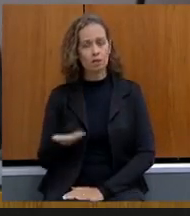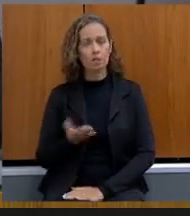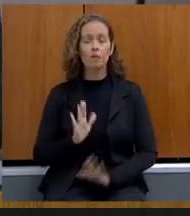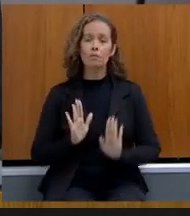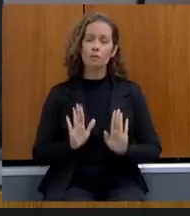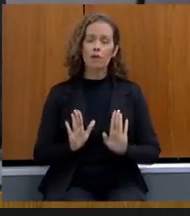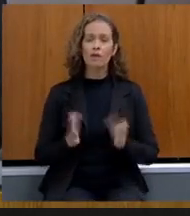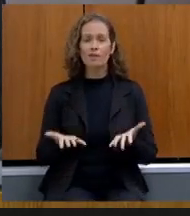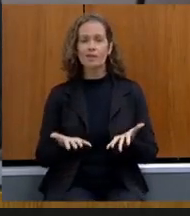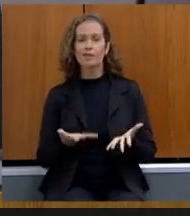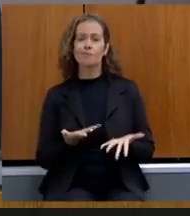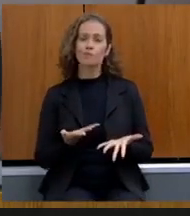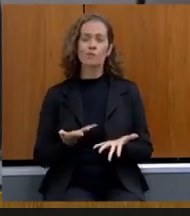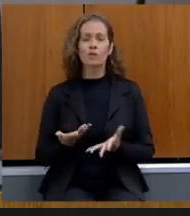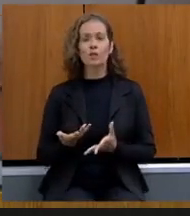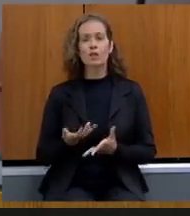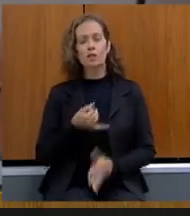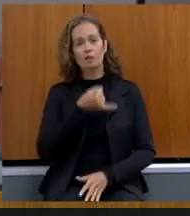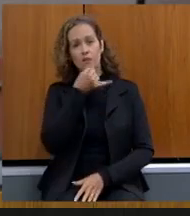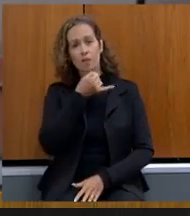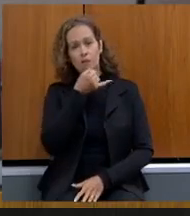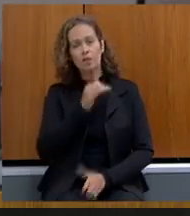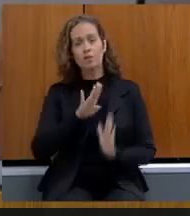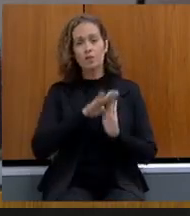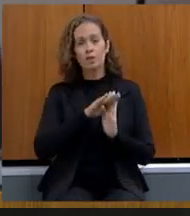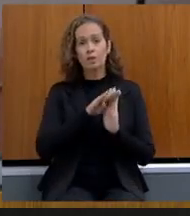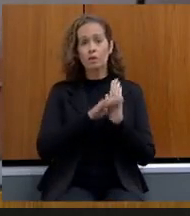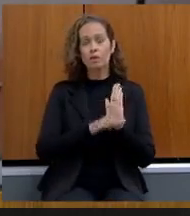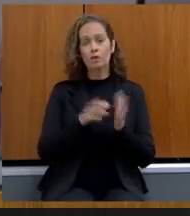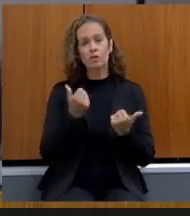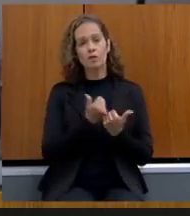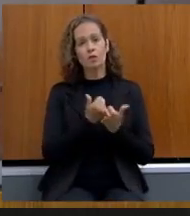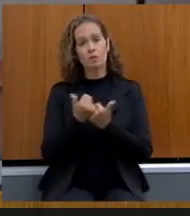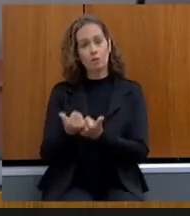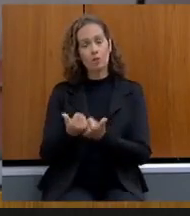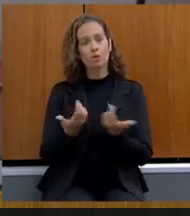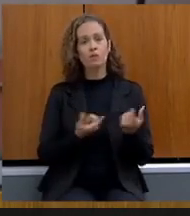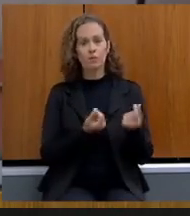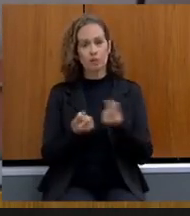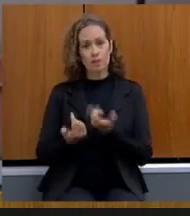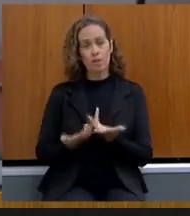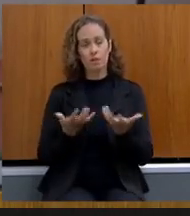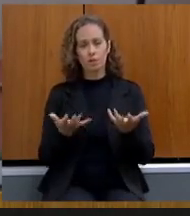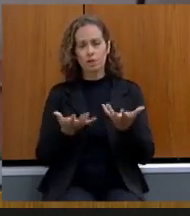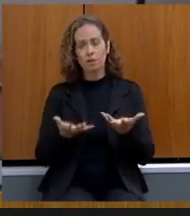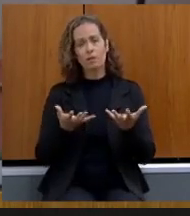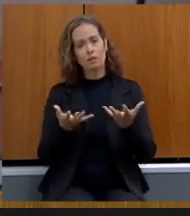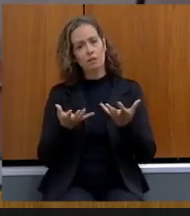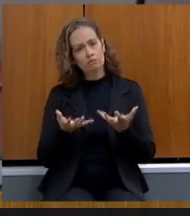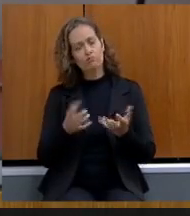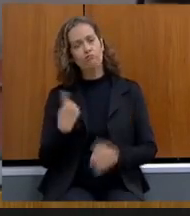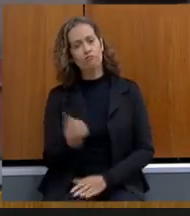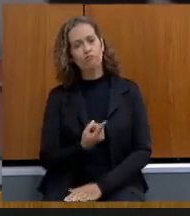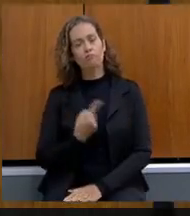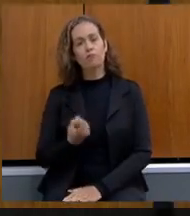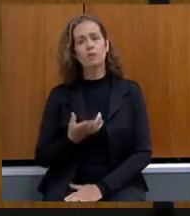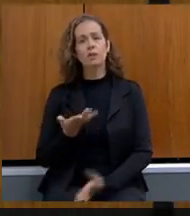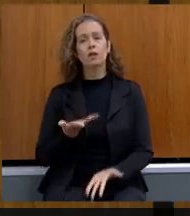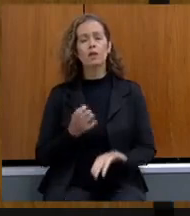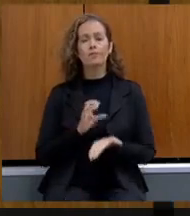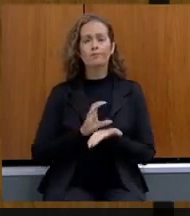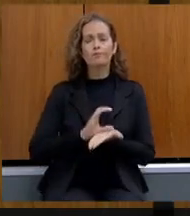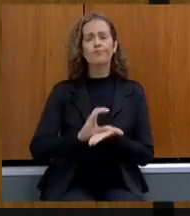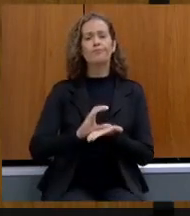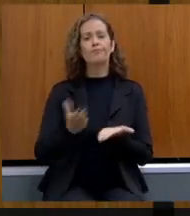gente só lamenta porque vai ter a redução do apoio financeiro né a gente queria muito conseguir fazer a totalidade para